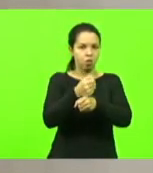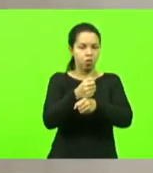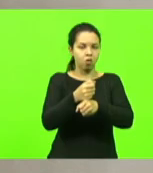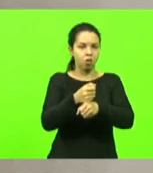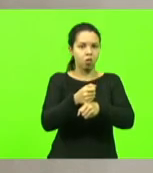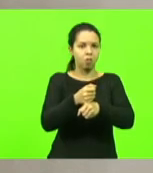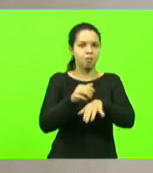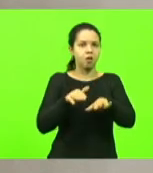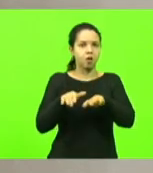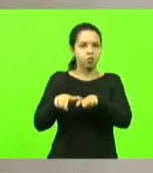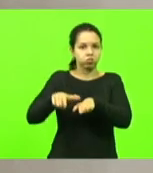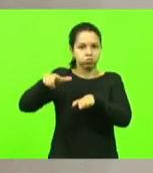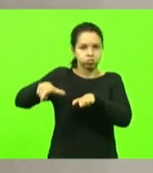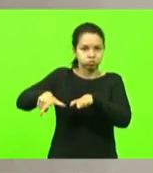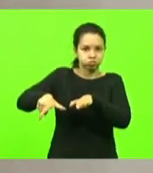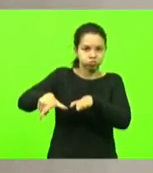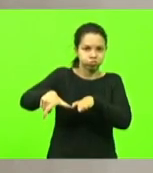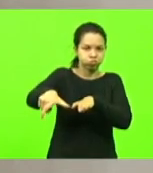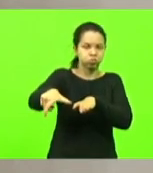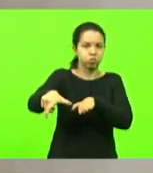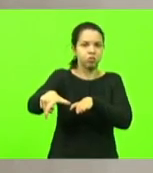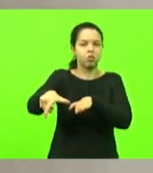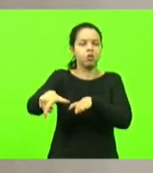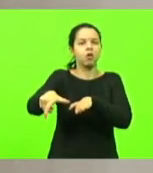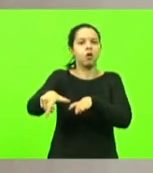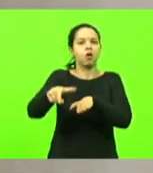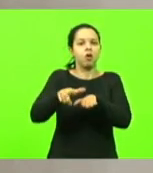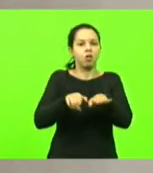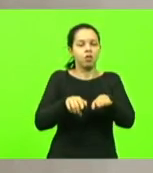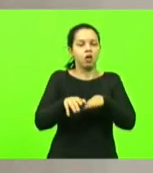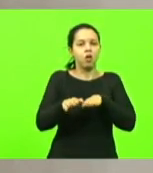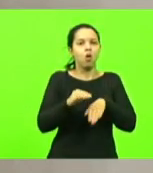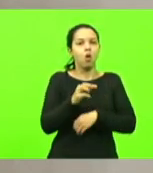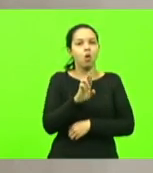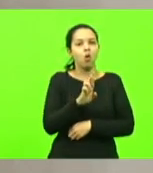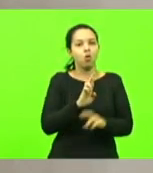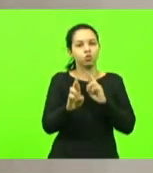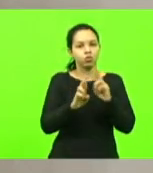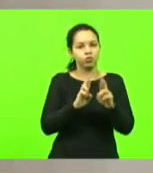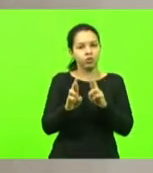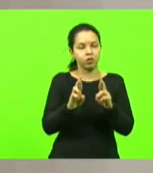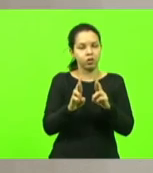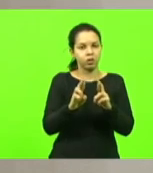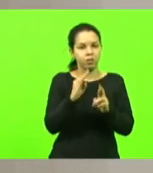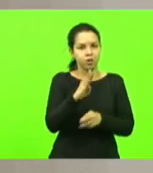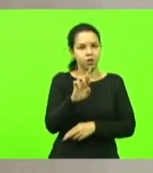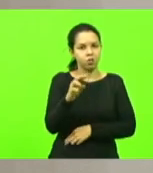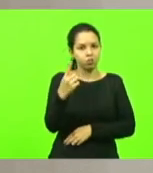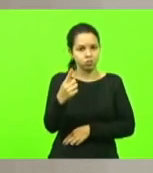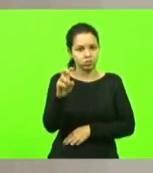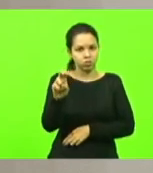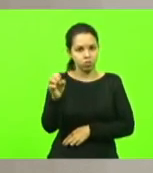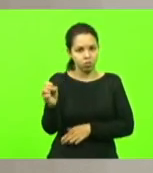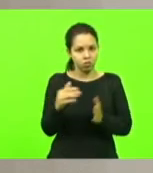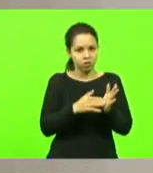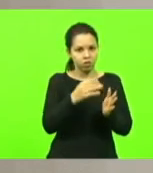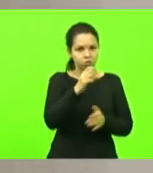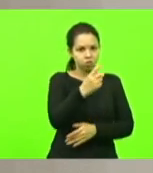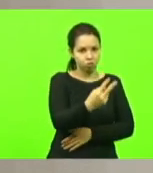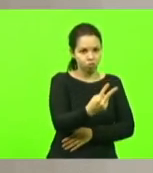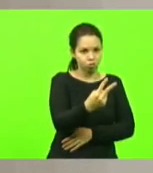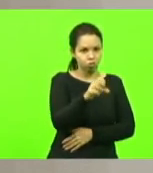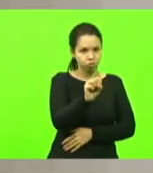do entroncamento das rodovias BR-158 à BR-282. Em discussão?